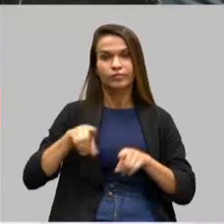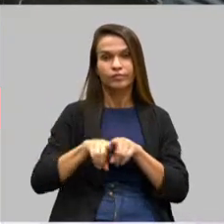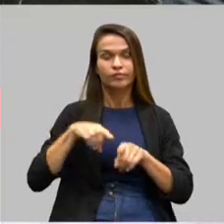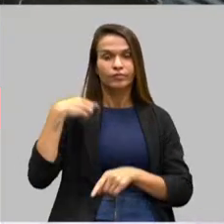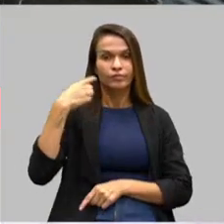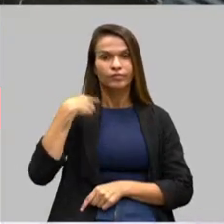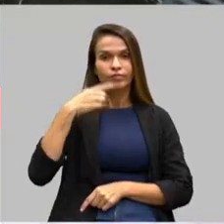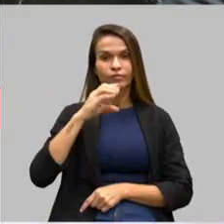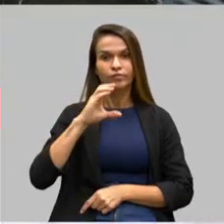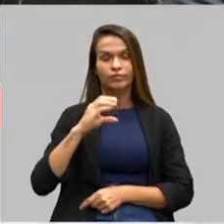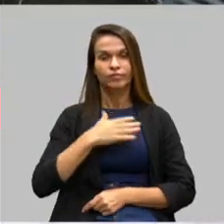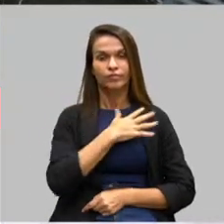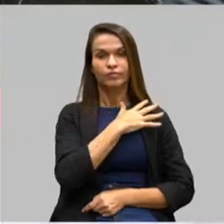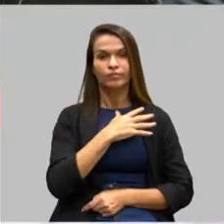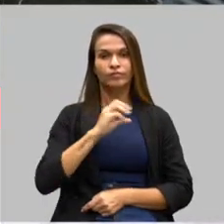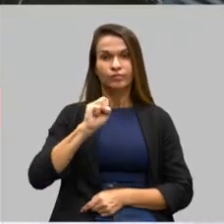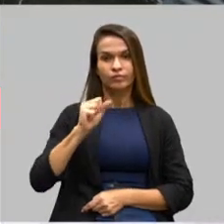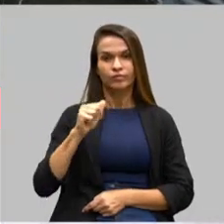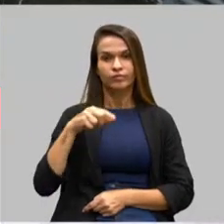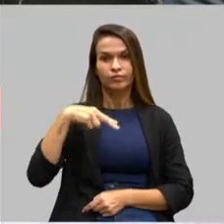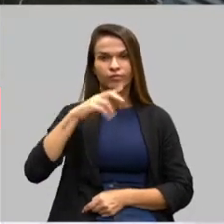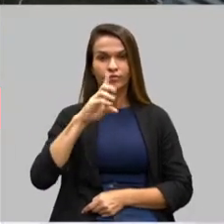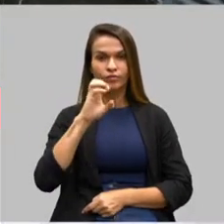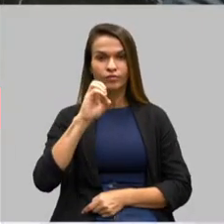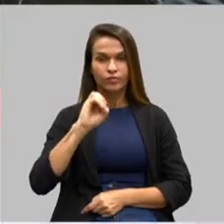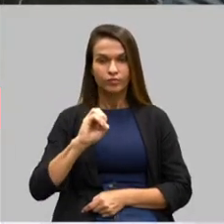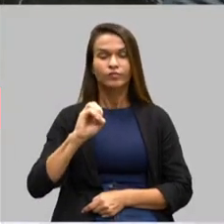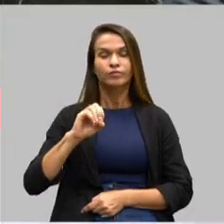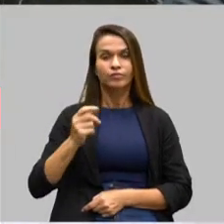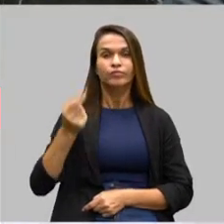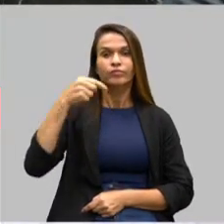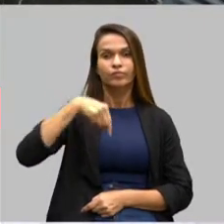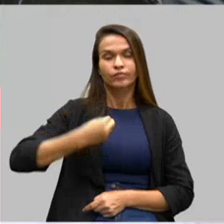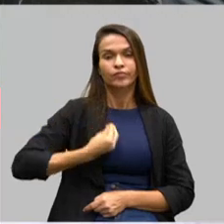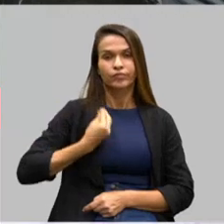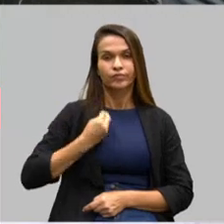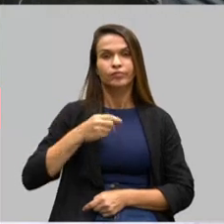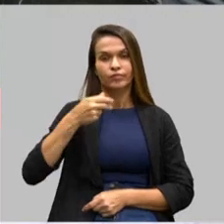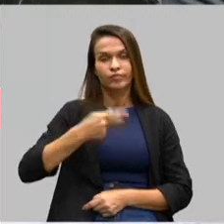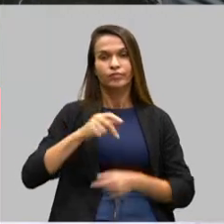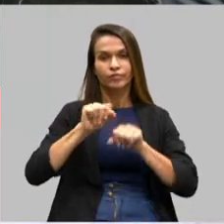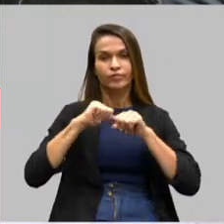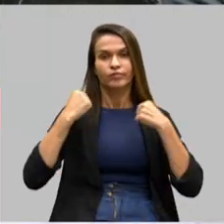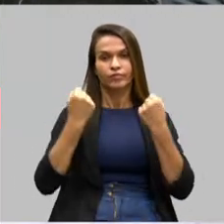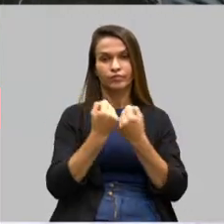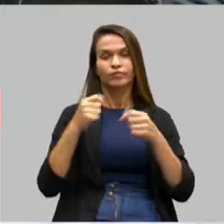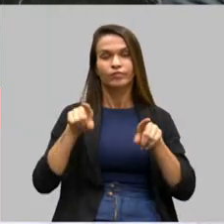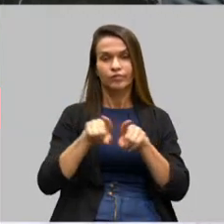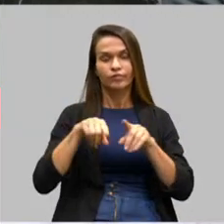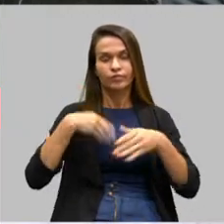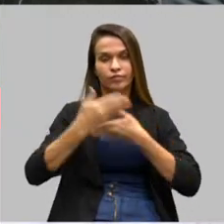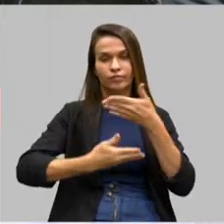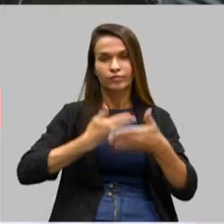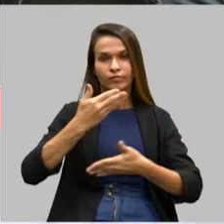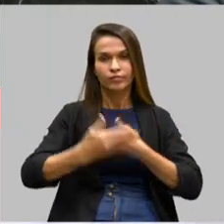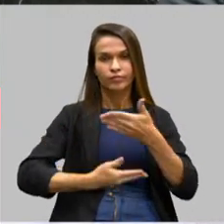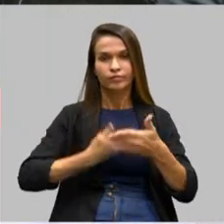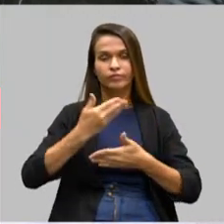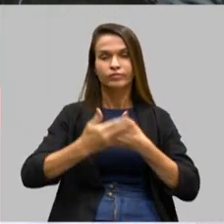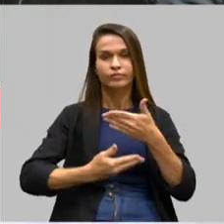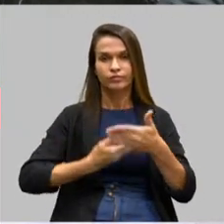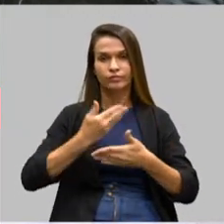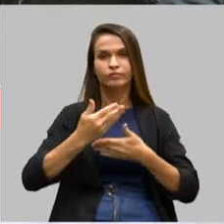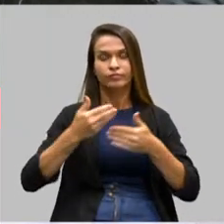Coronel Sandro, que vejo aqui presente também nesse seminário. Durante a